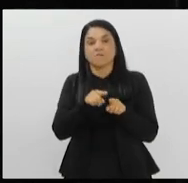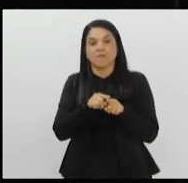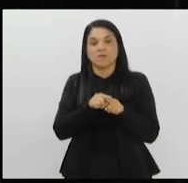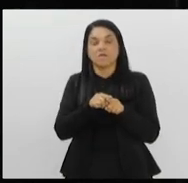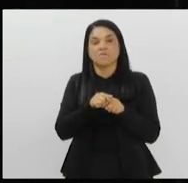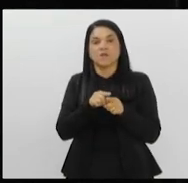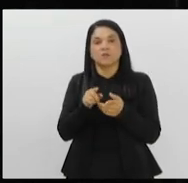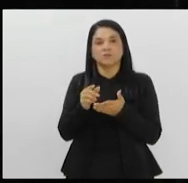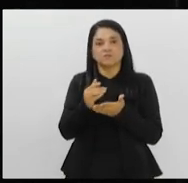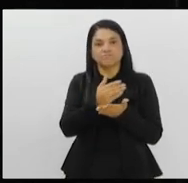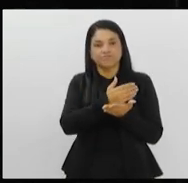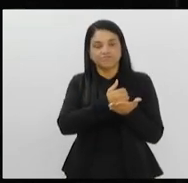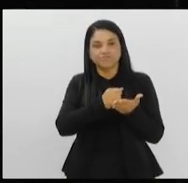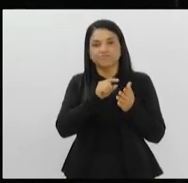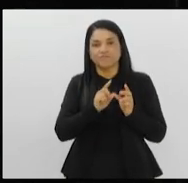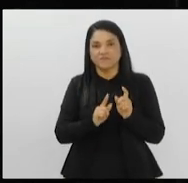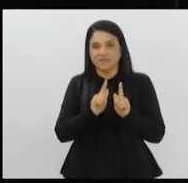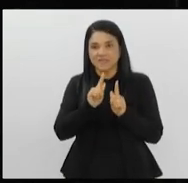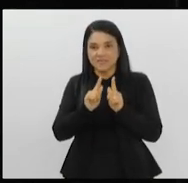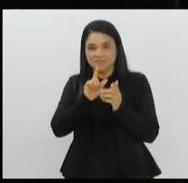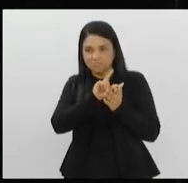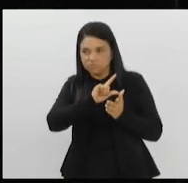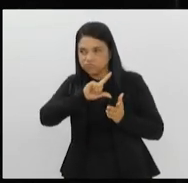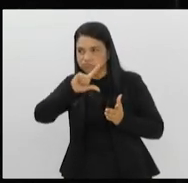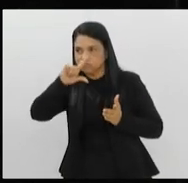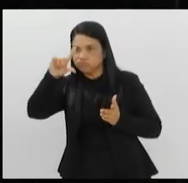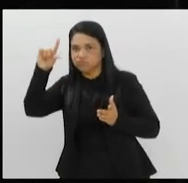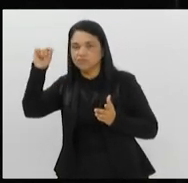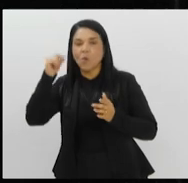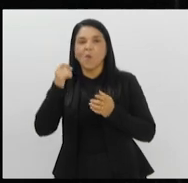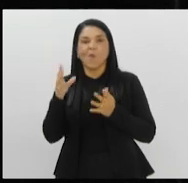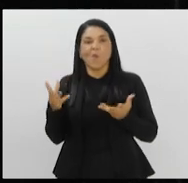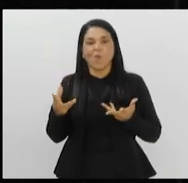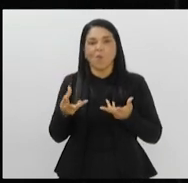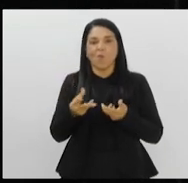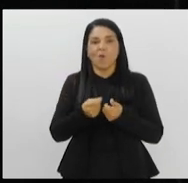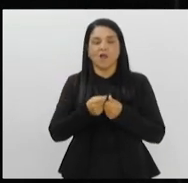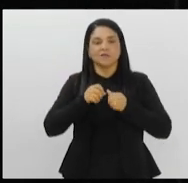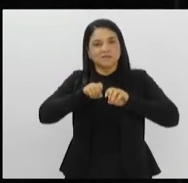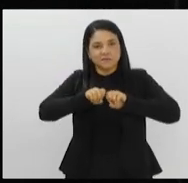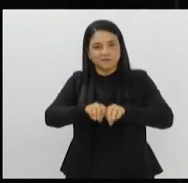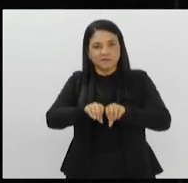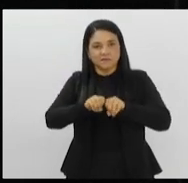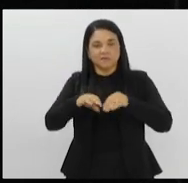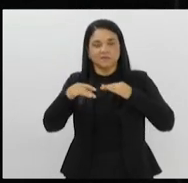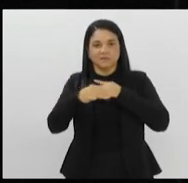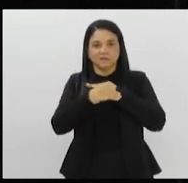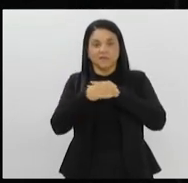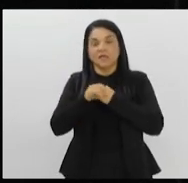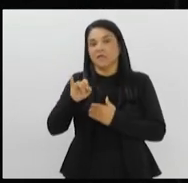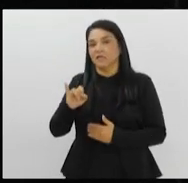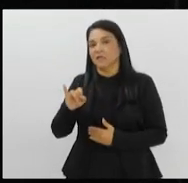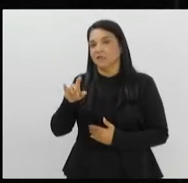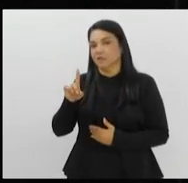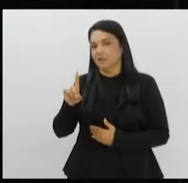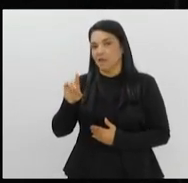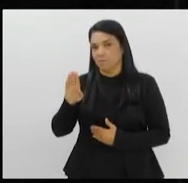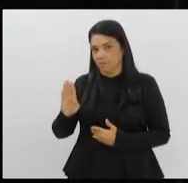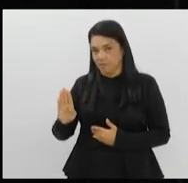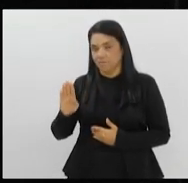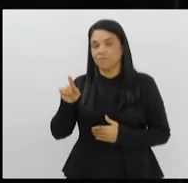índices aumentados na qualidade do ensino na minha cidade, o IDEB, né, que